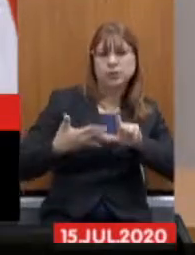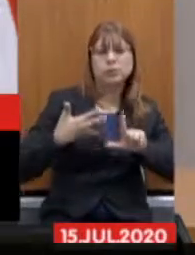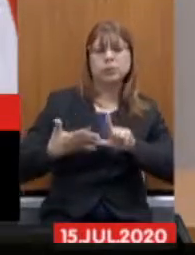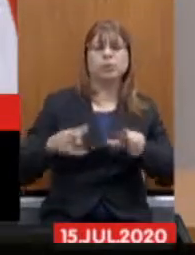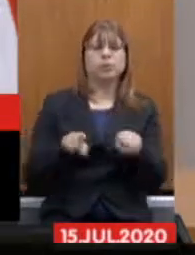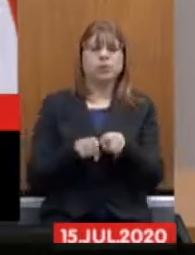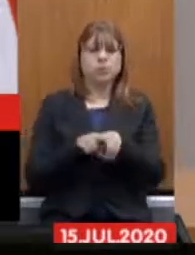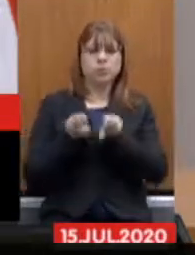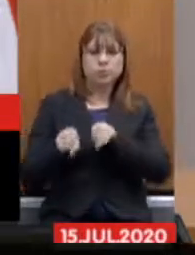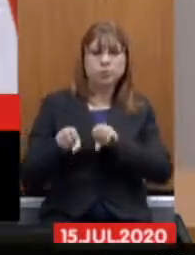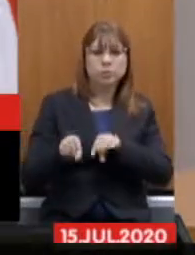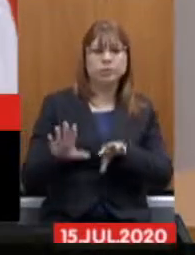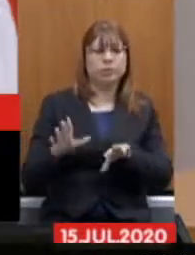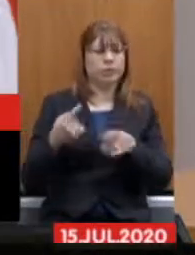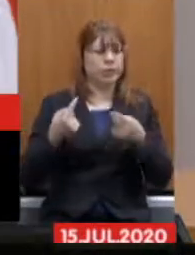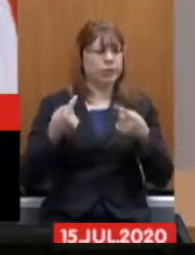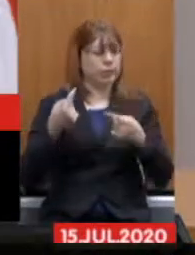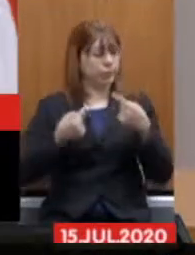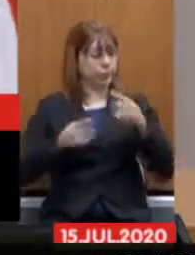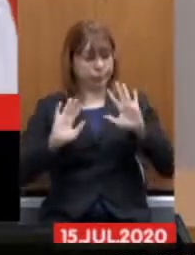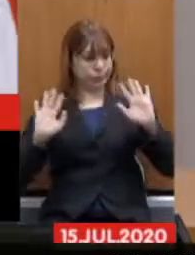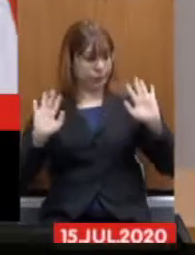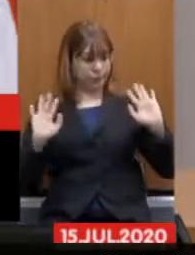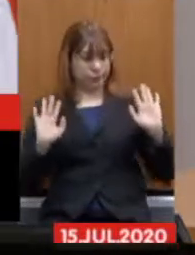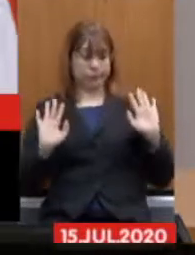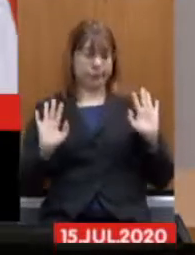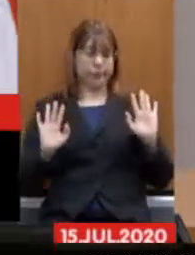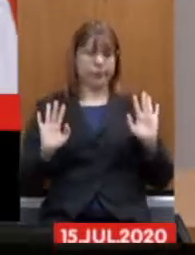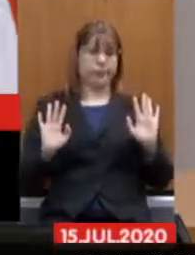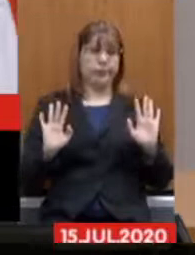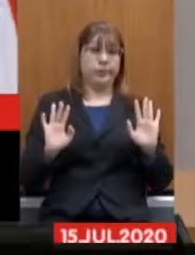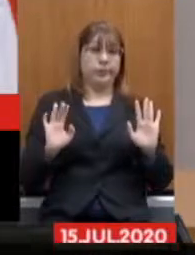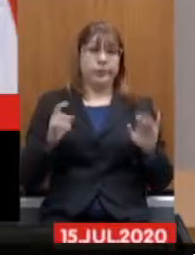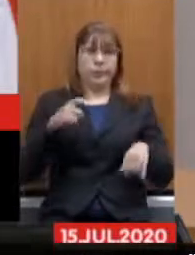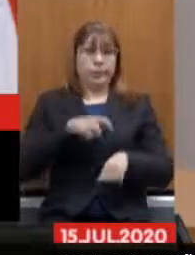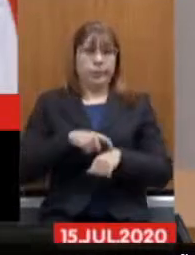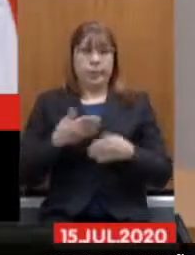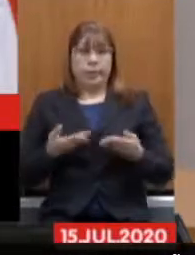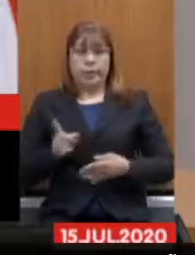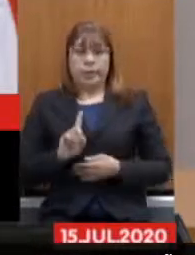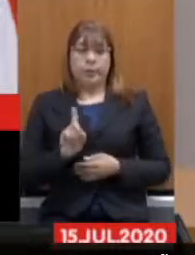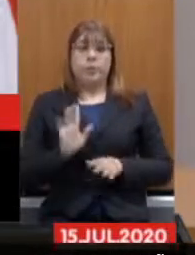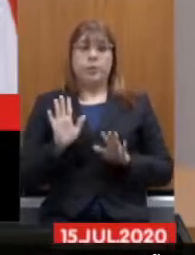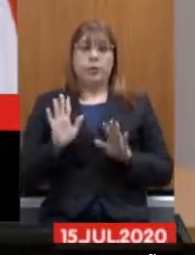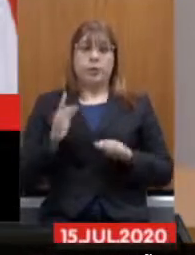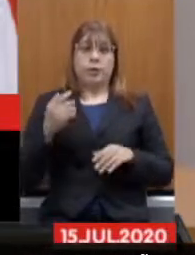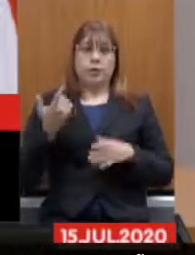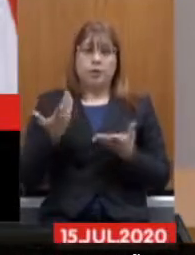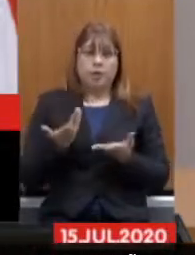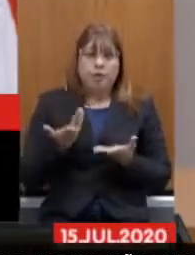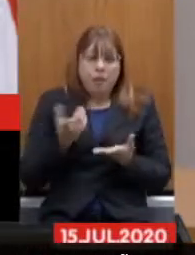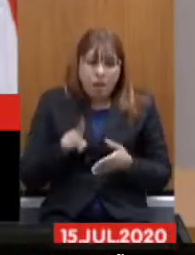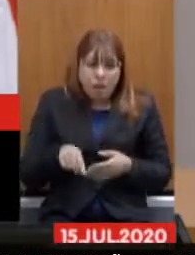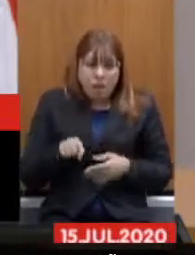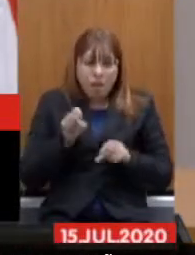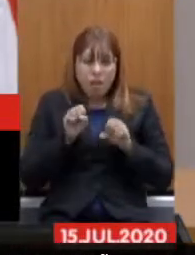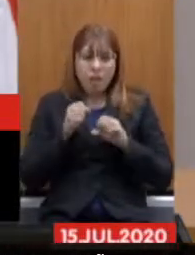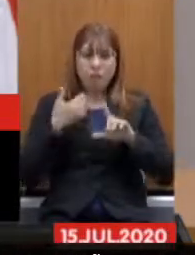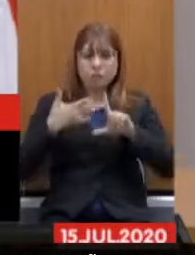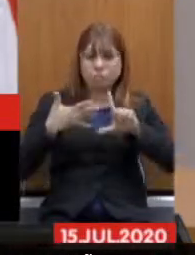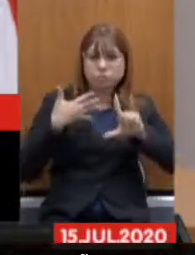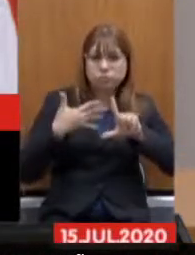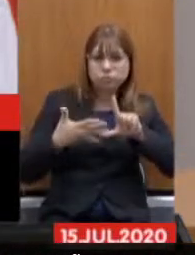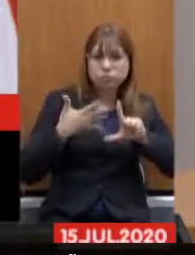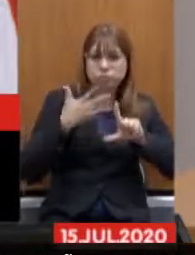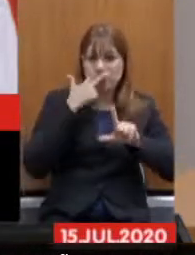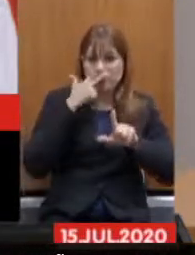remota que nós vamos nem discutir aqui né porque não vamos não é a falta da educação remota que